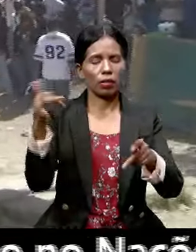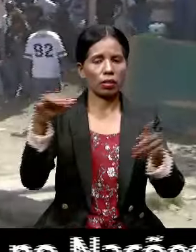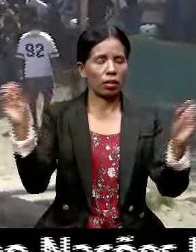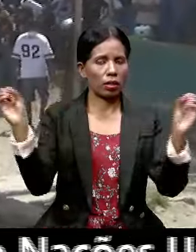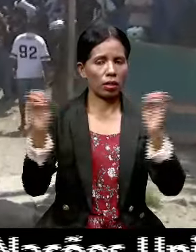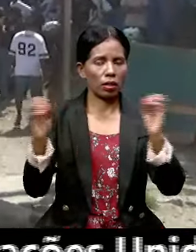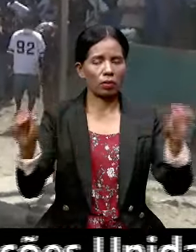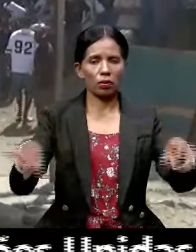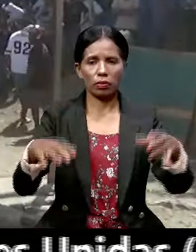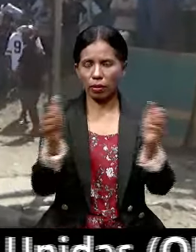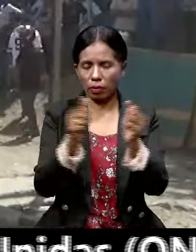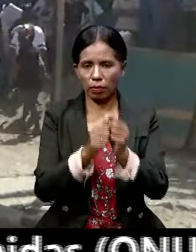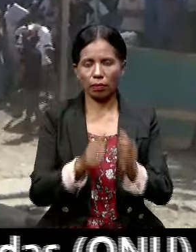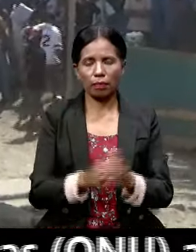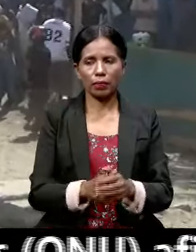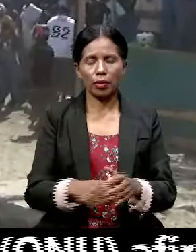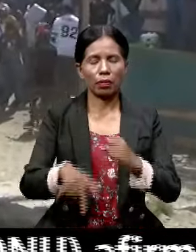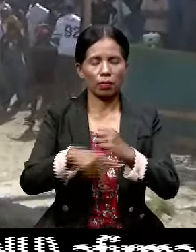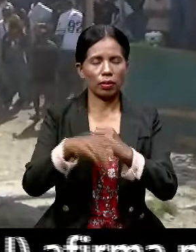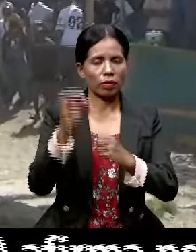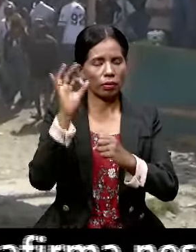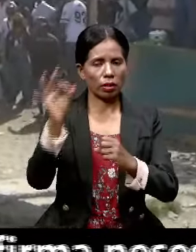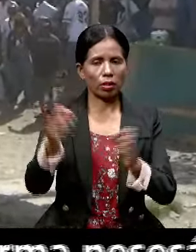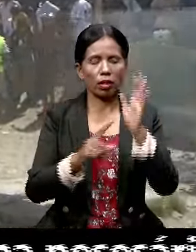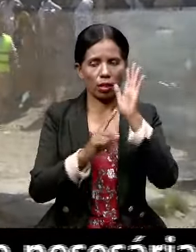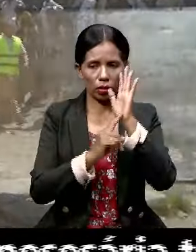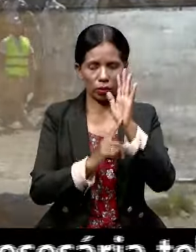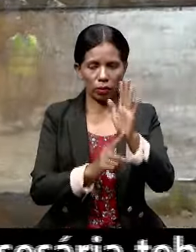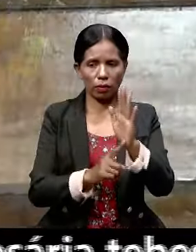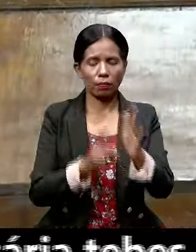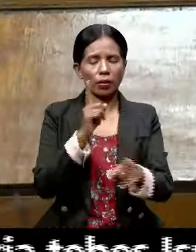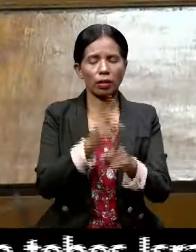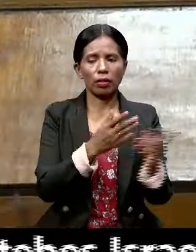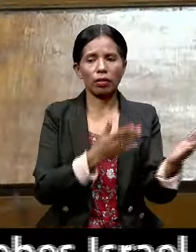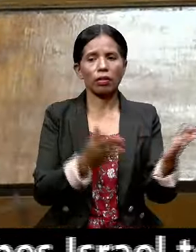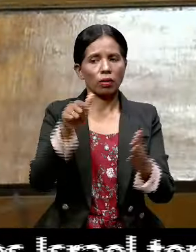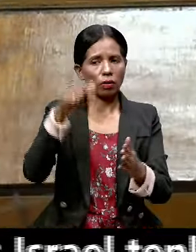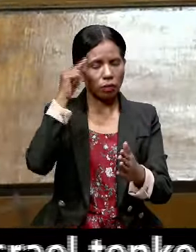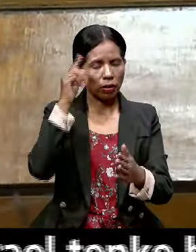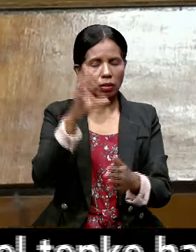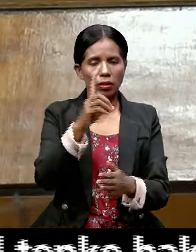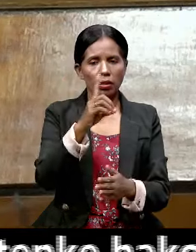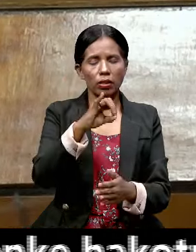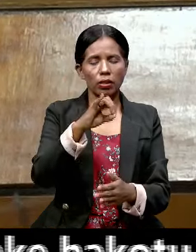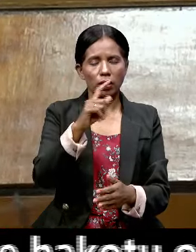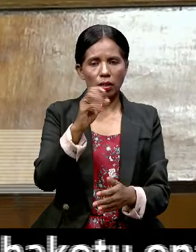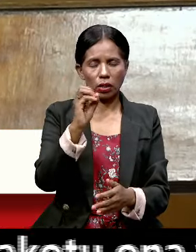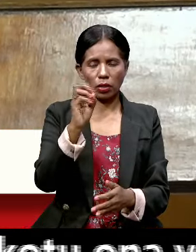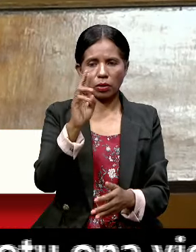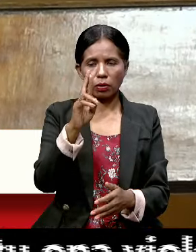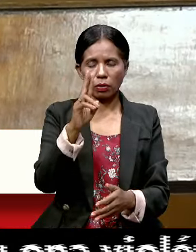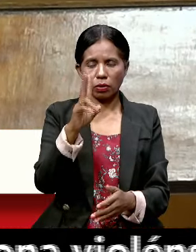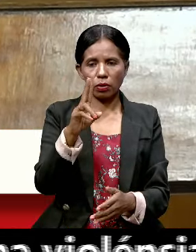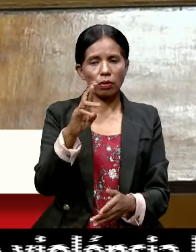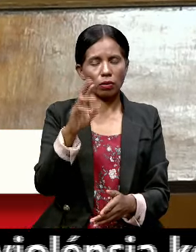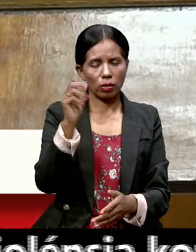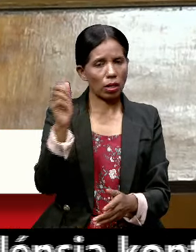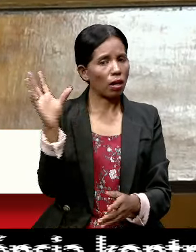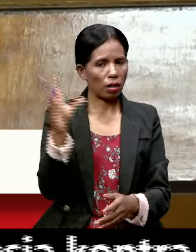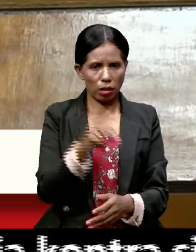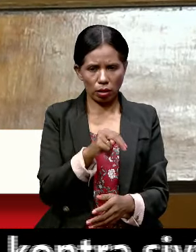maclacoi coopera. Tica bancada Fretlin em expressão que lore de ancata governo e ditadura lá é